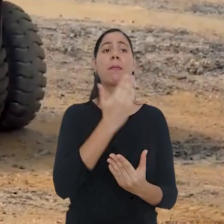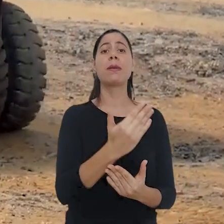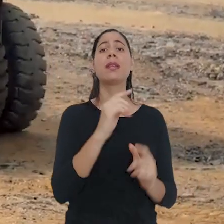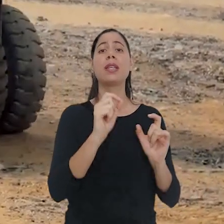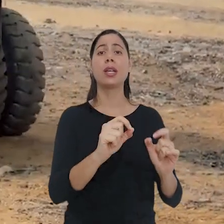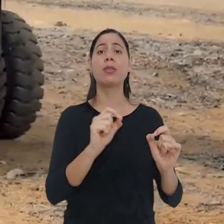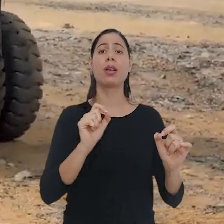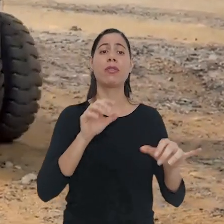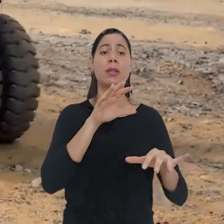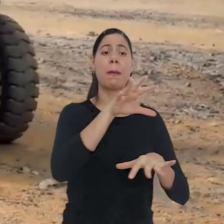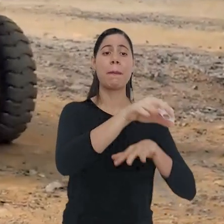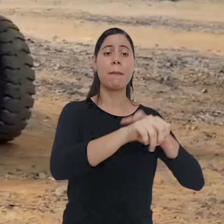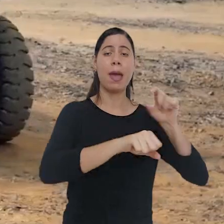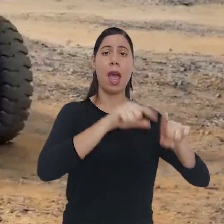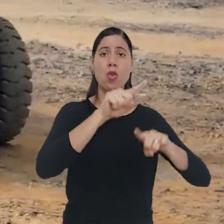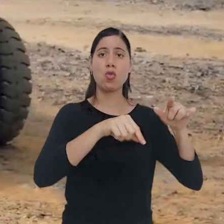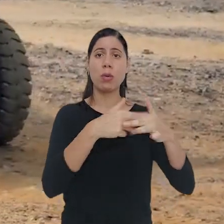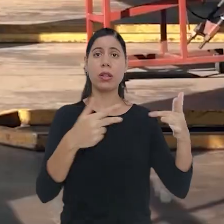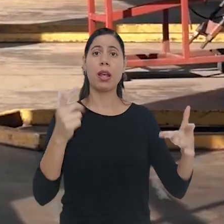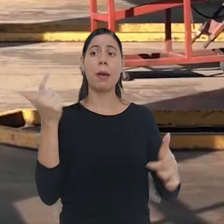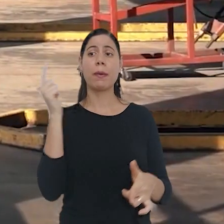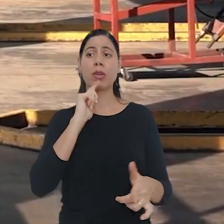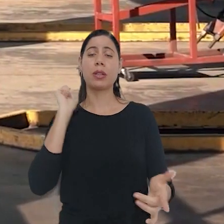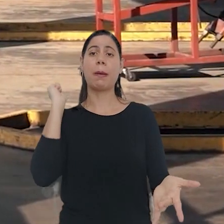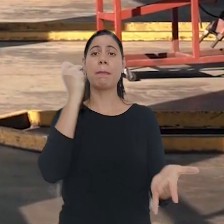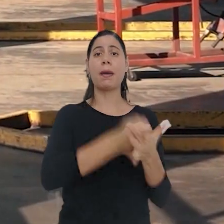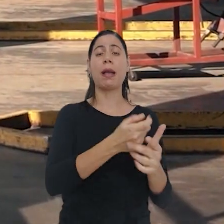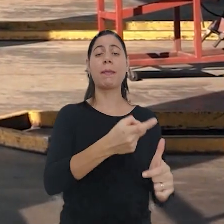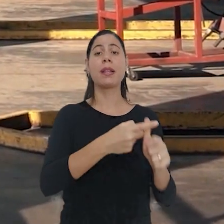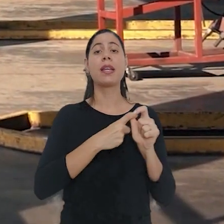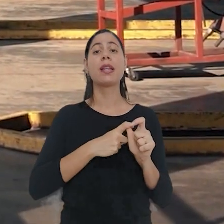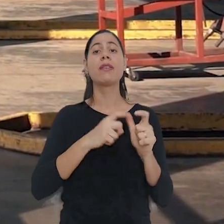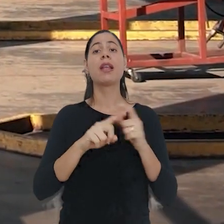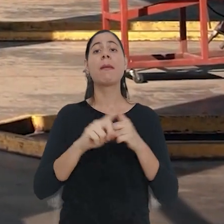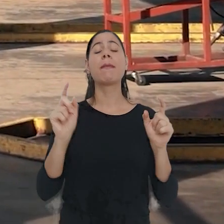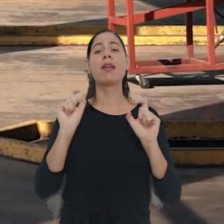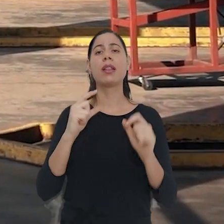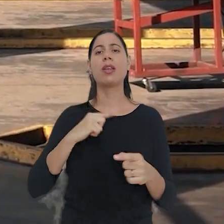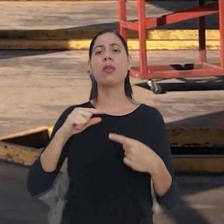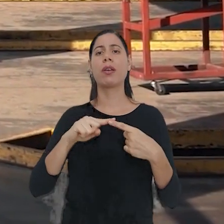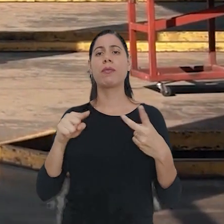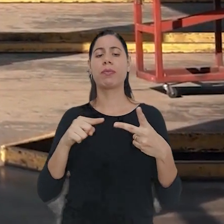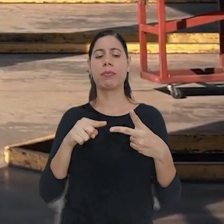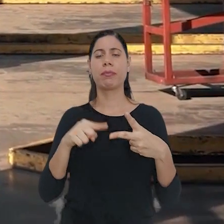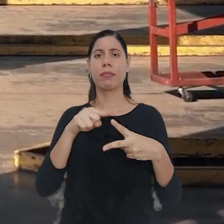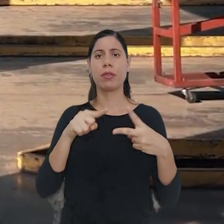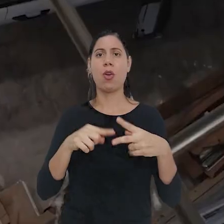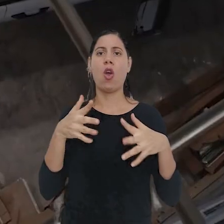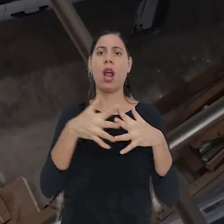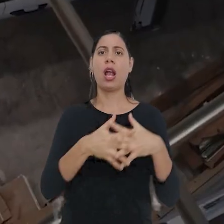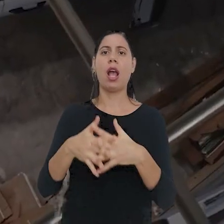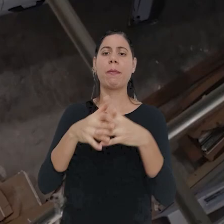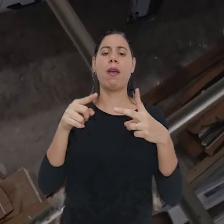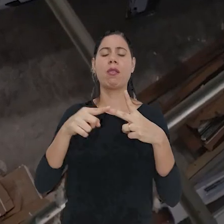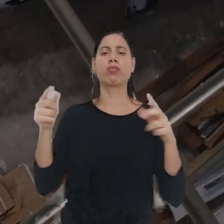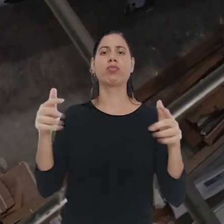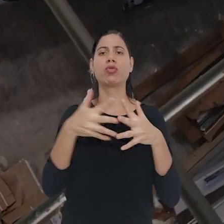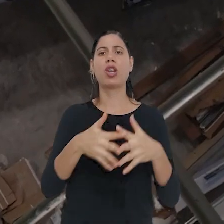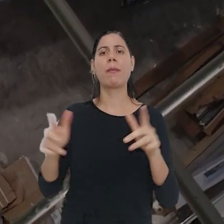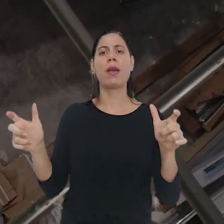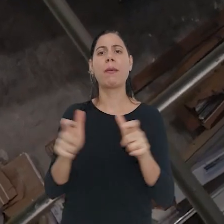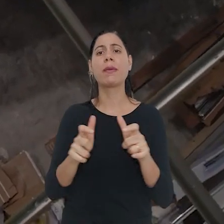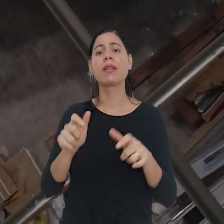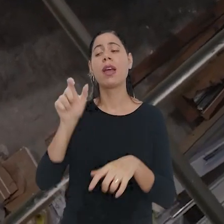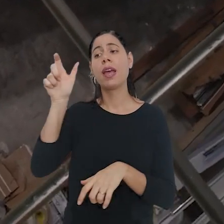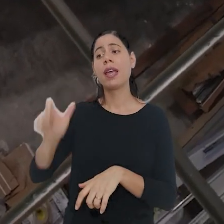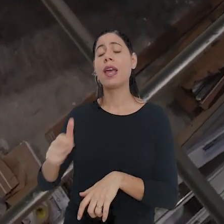bens fossem apreendidos para garantir o pagamento. Acontece que o arresto caiu sobre um caminhão e uma caminhonete que, segundo alegou